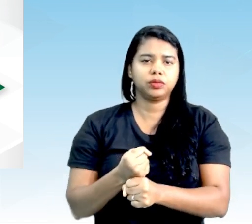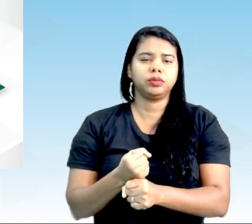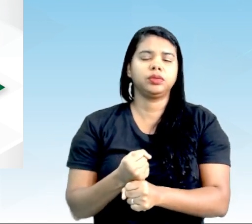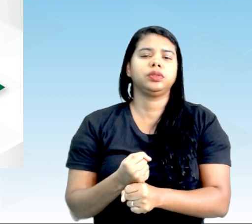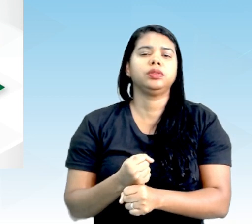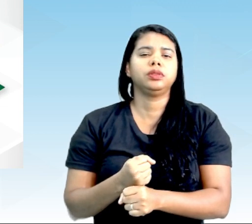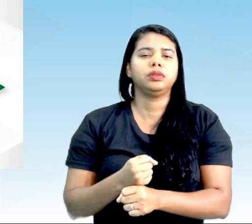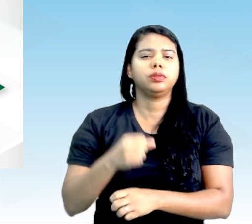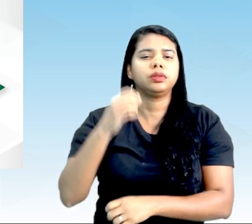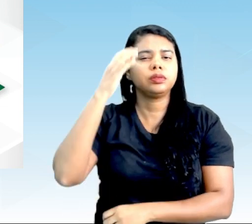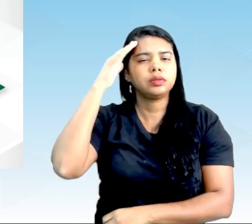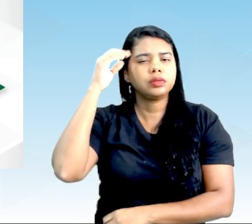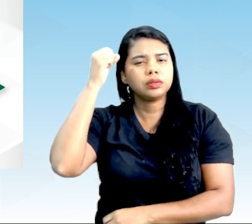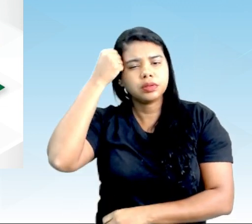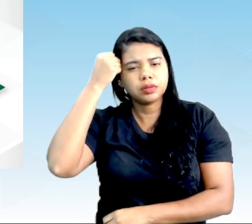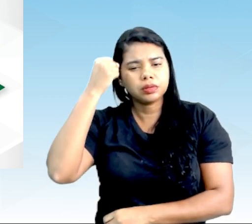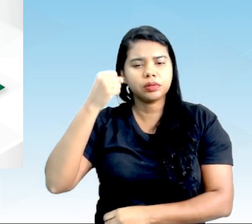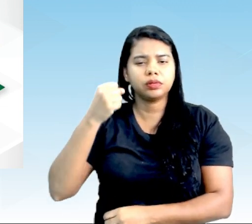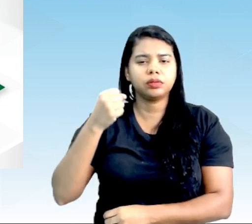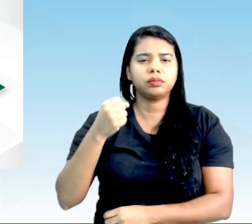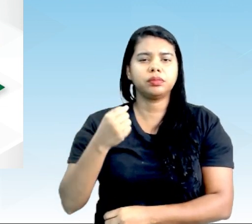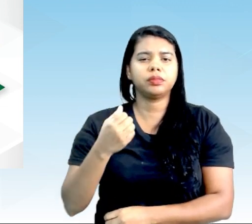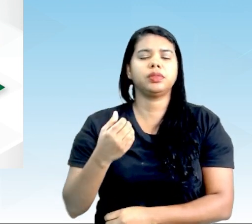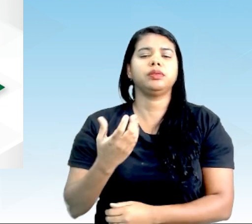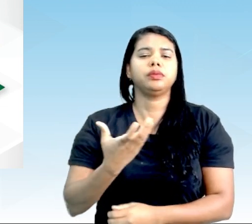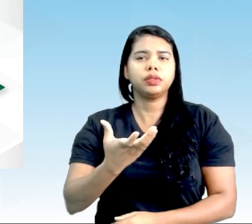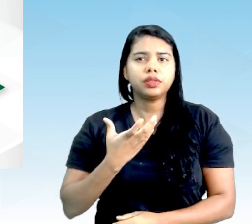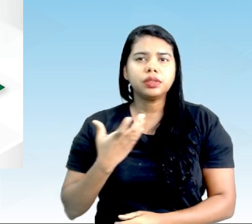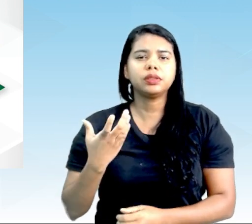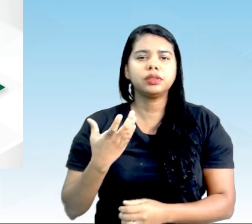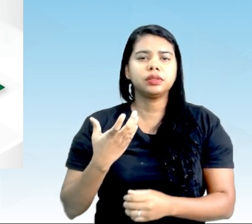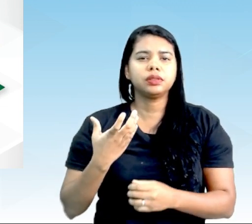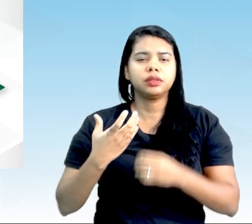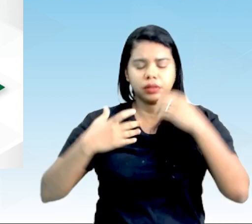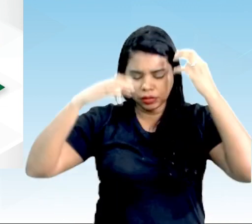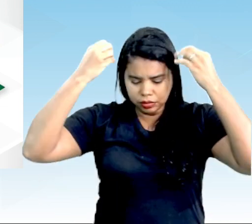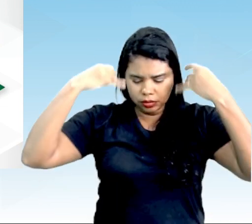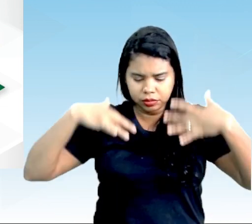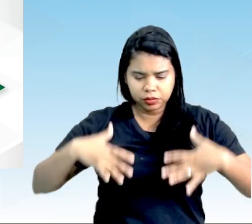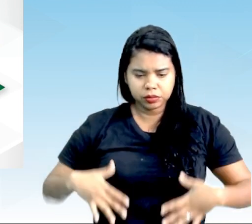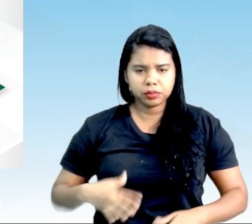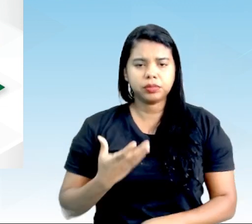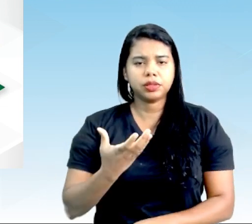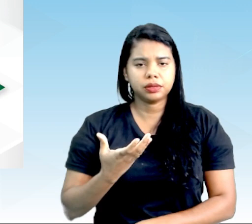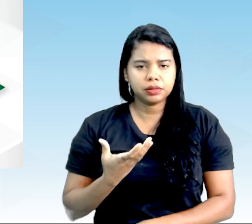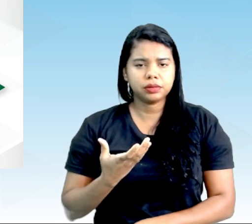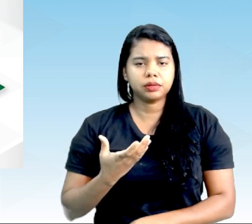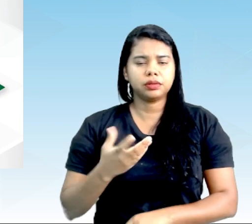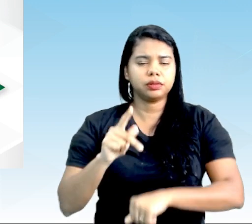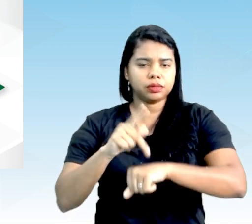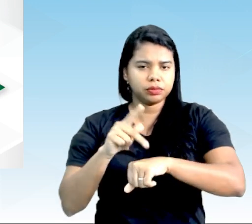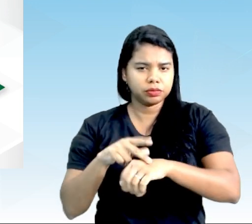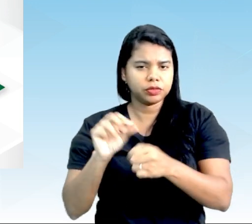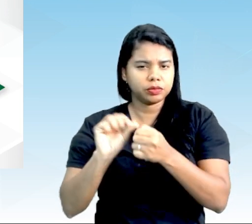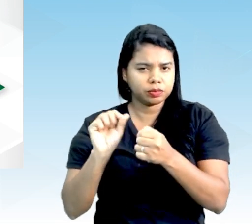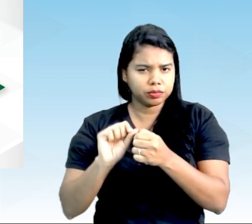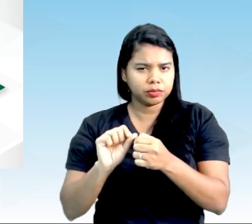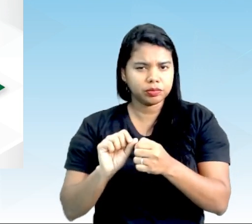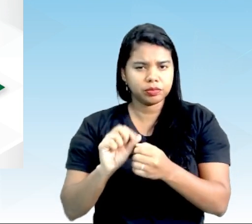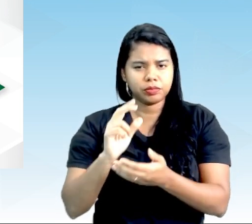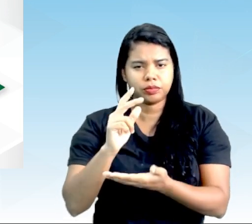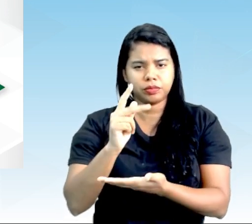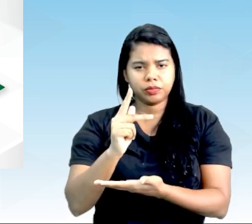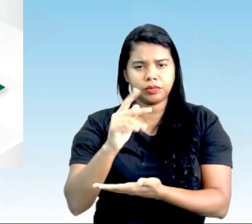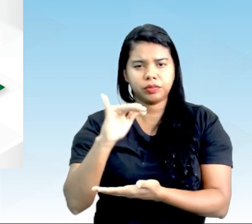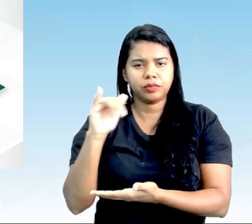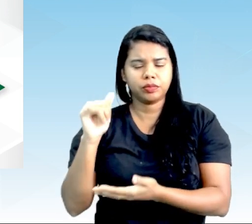Salomão e ele queria banhar-se e ele pediu para que a pia fosse feita a partir de... esse era o texto, né? Aproximado. Eu vou falar mais